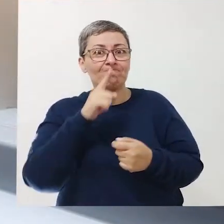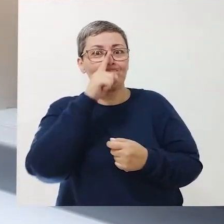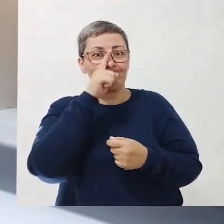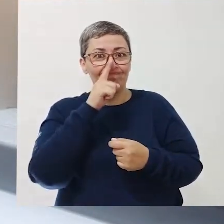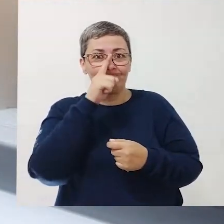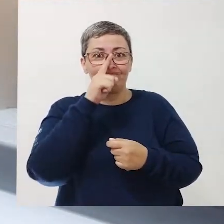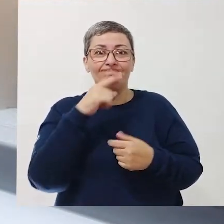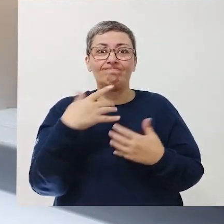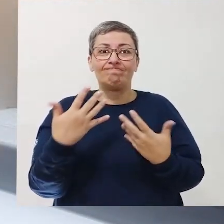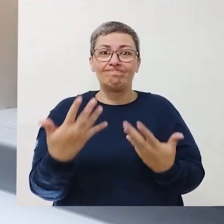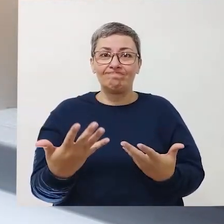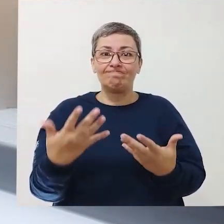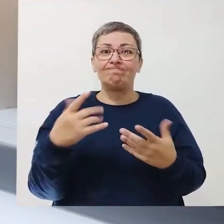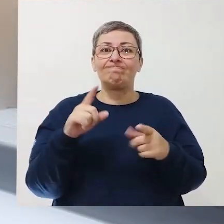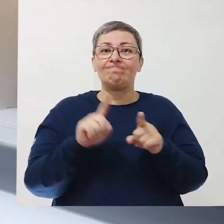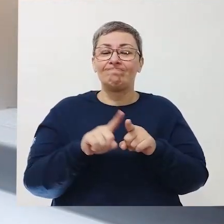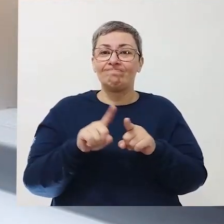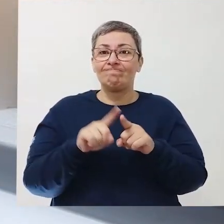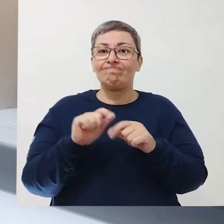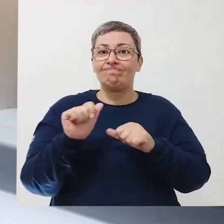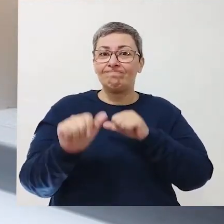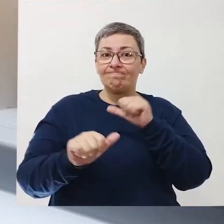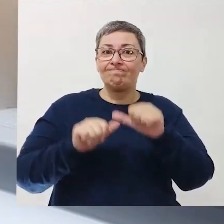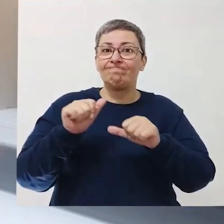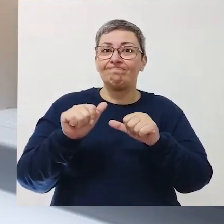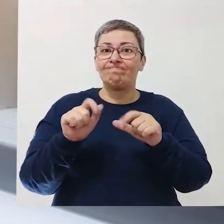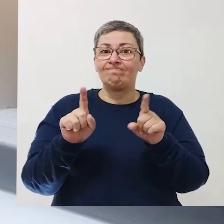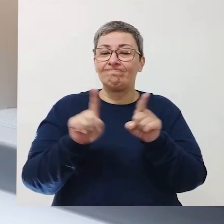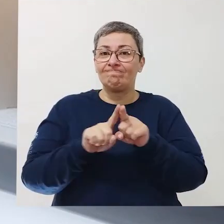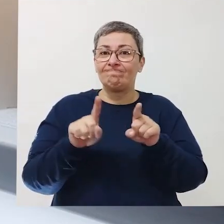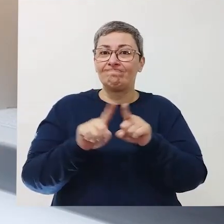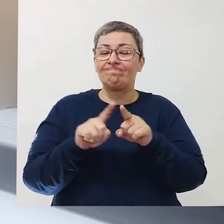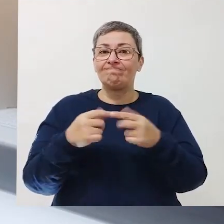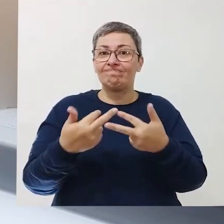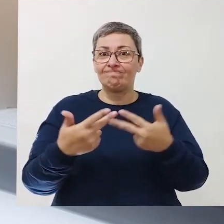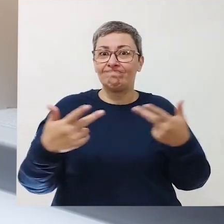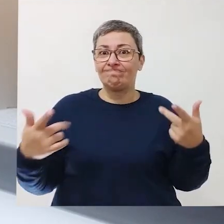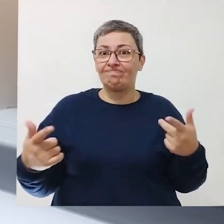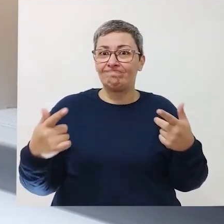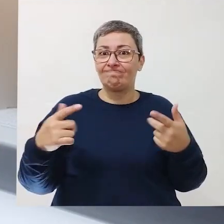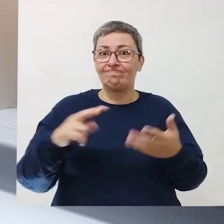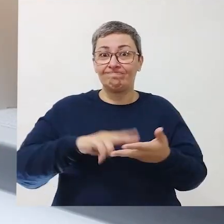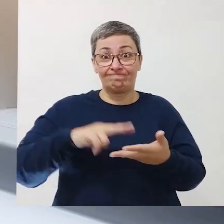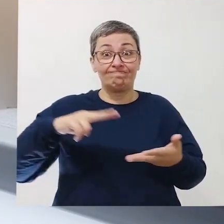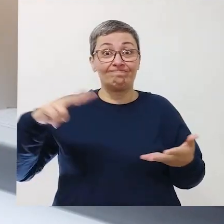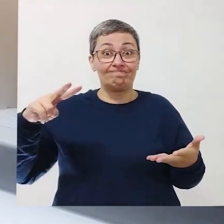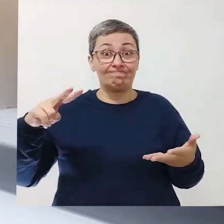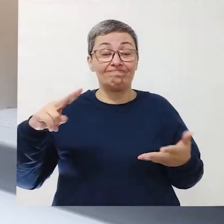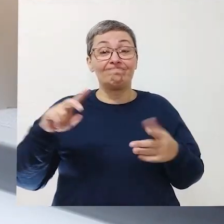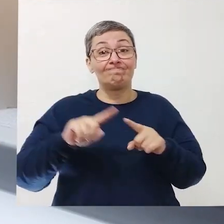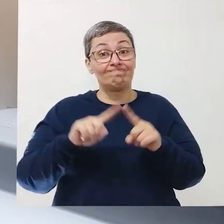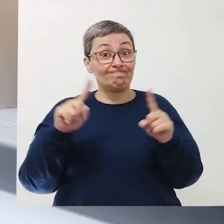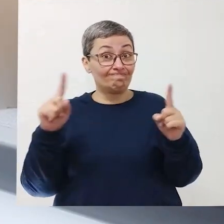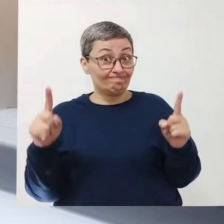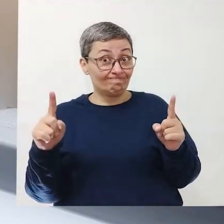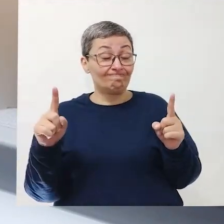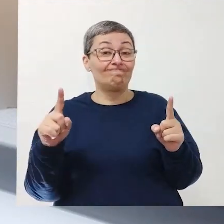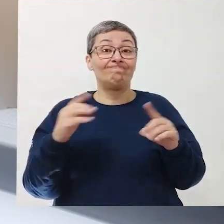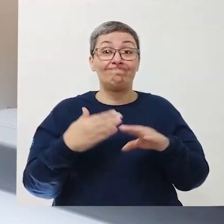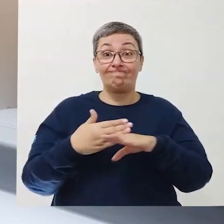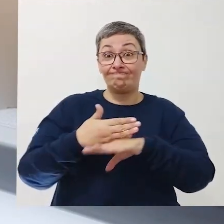O que será que está acontecendo, né? Nesse novo modelo de ações, de comportamentos